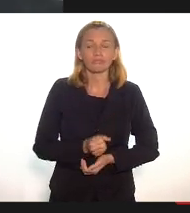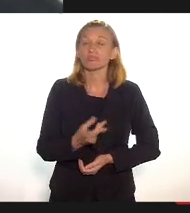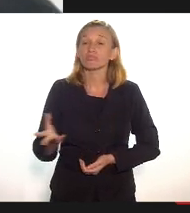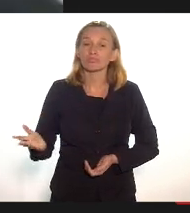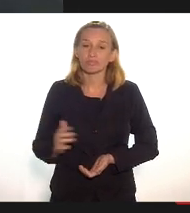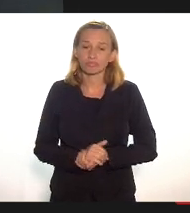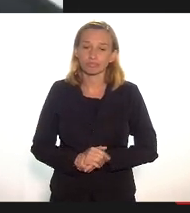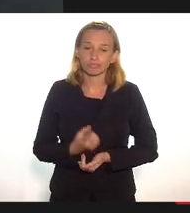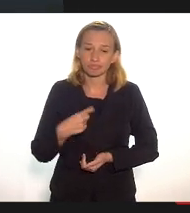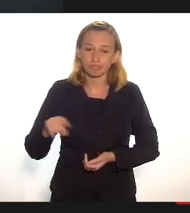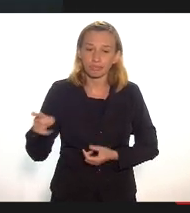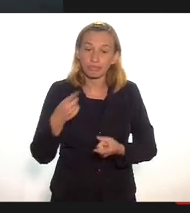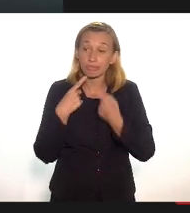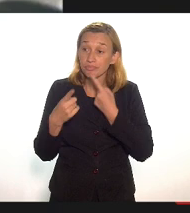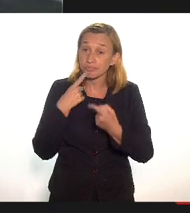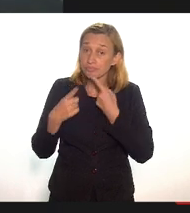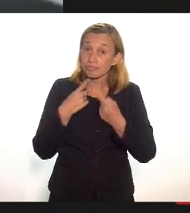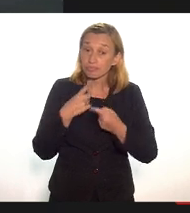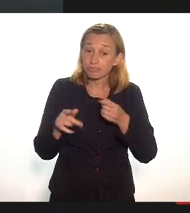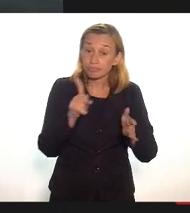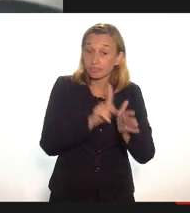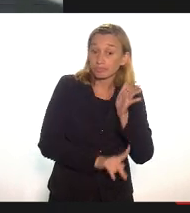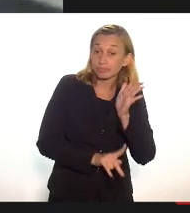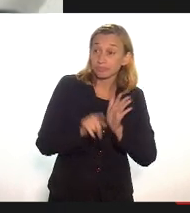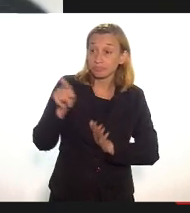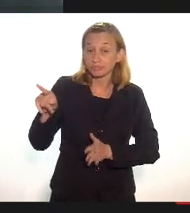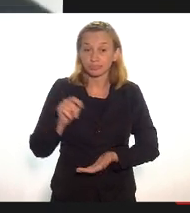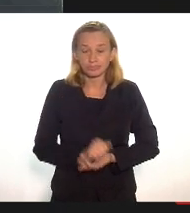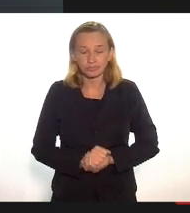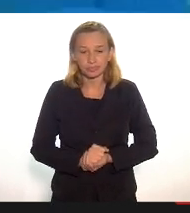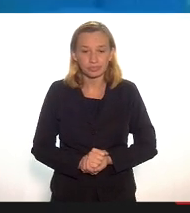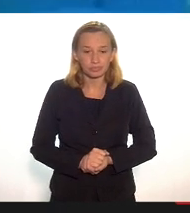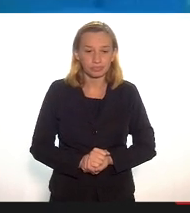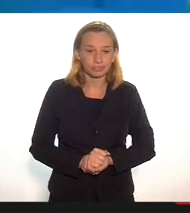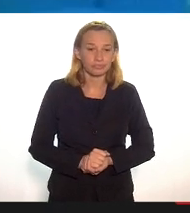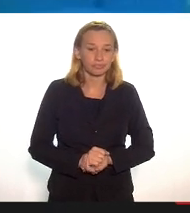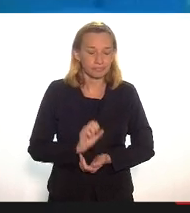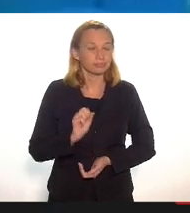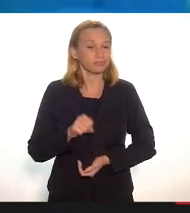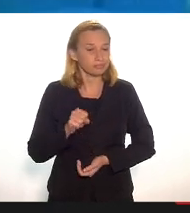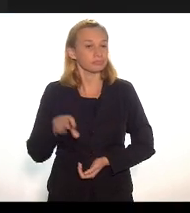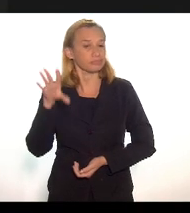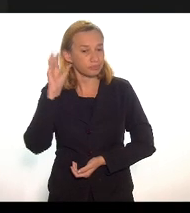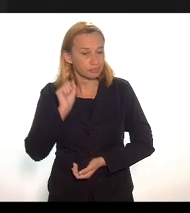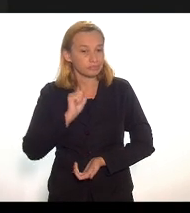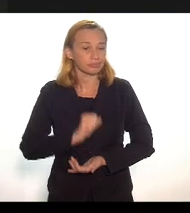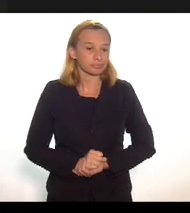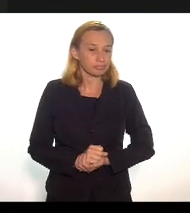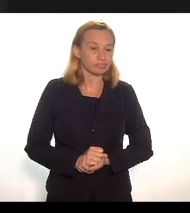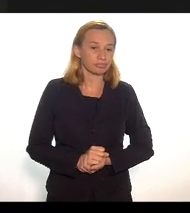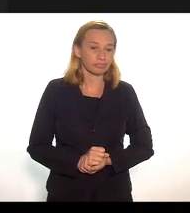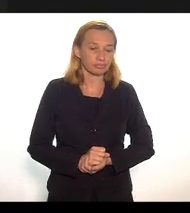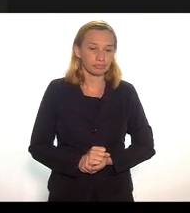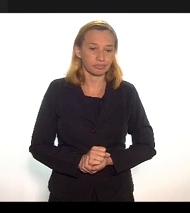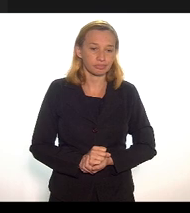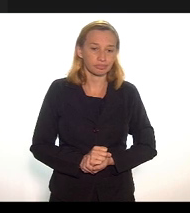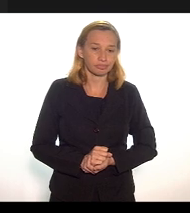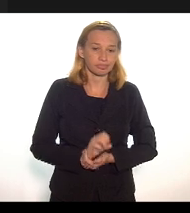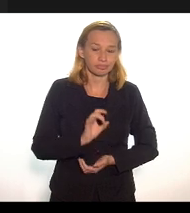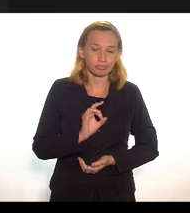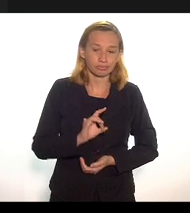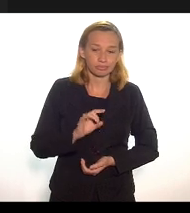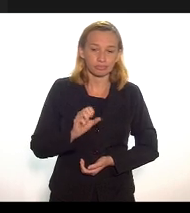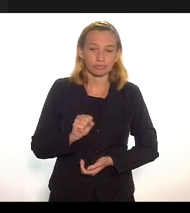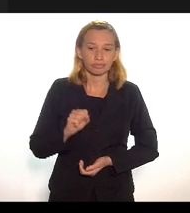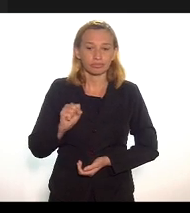Central discutindo projetos para o IASERJ Central, vendo quanto custaria a recuperação do IASERJ Central. Souza Aguiar, me lembro